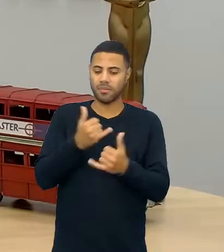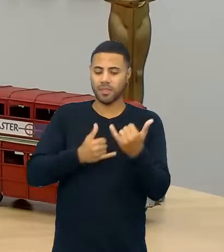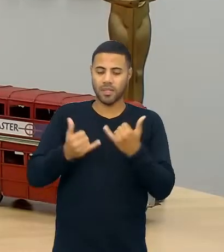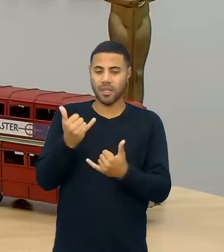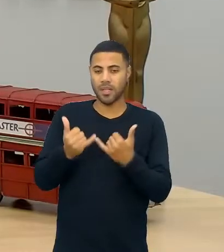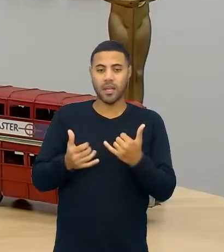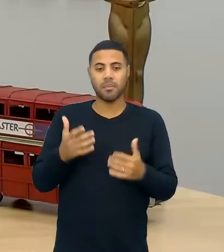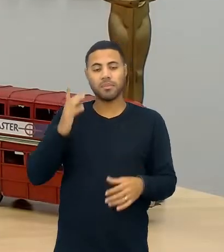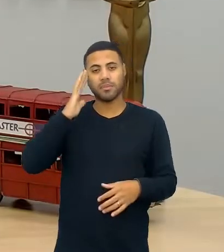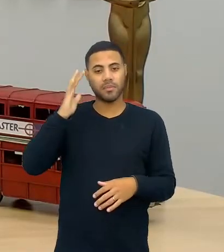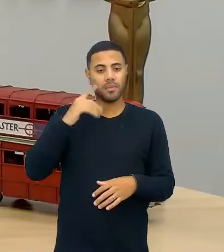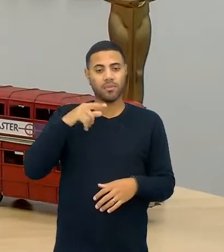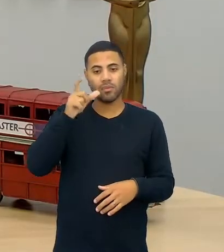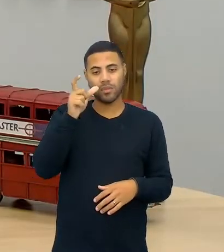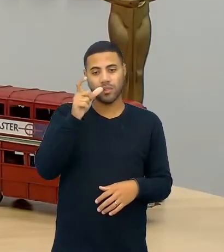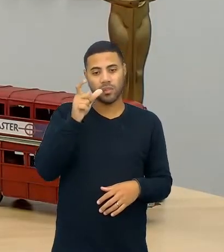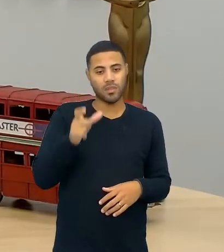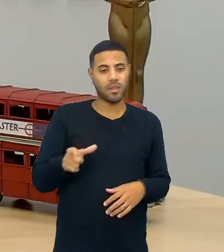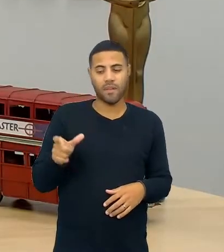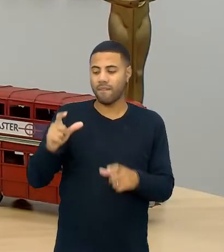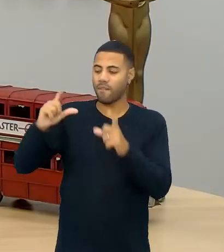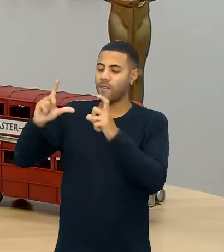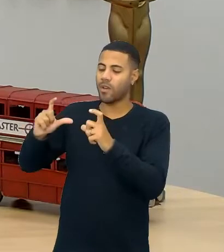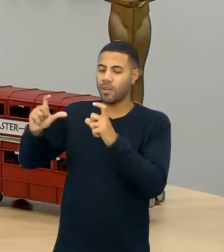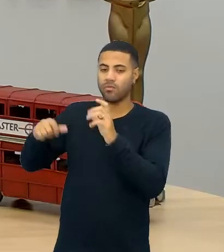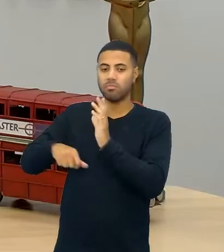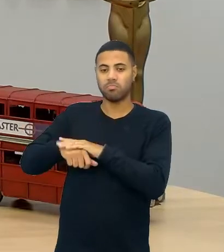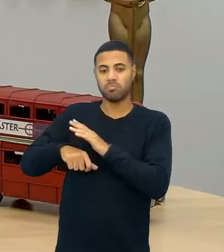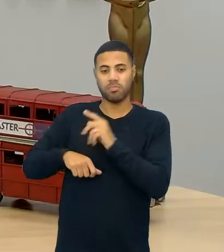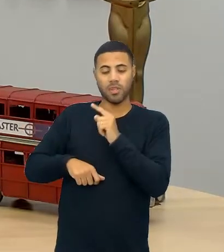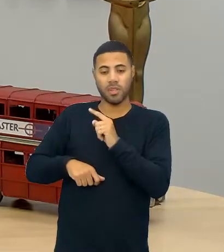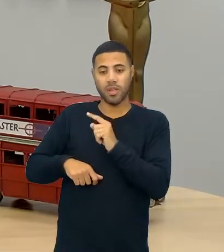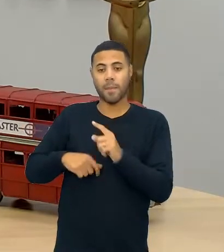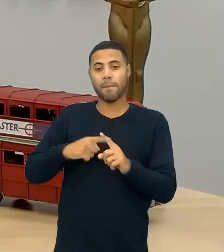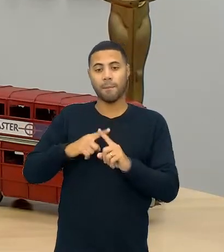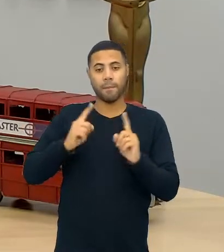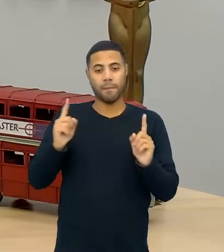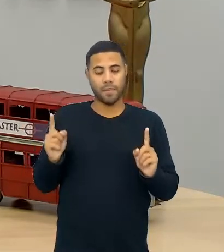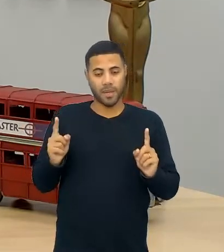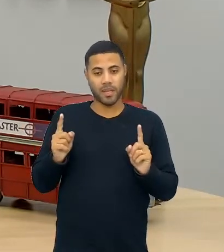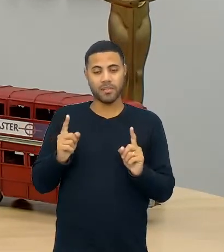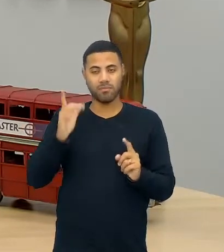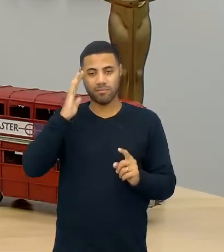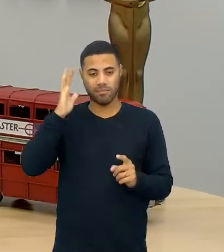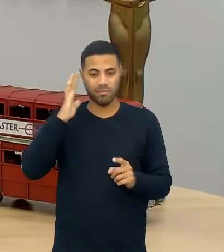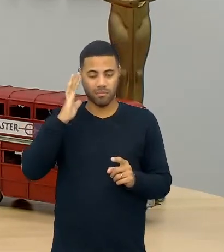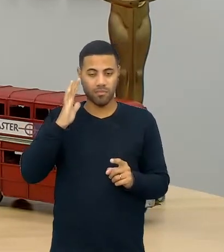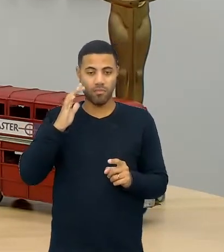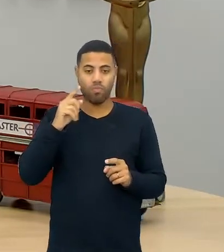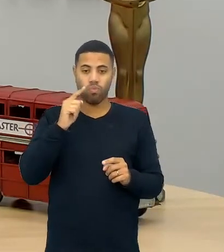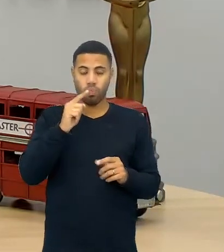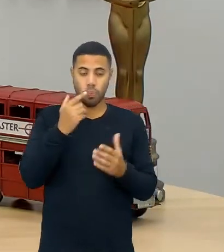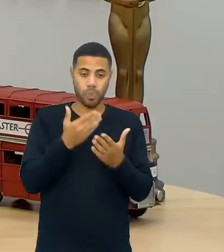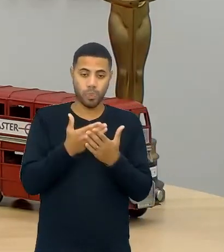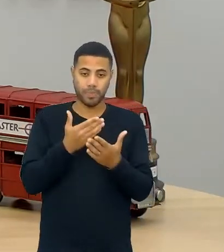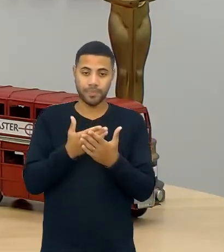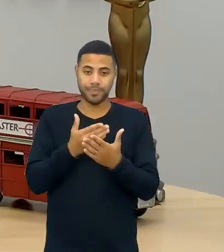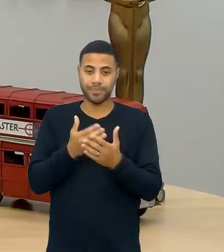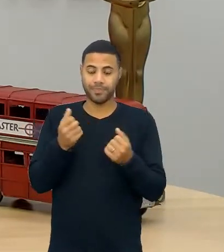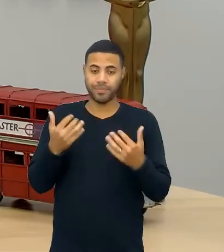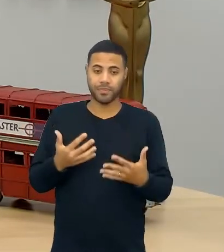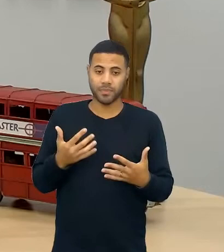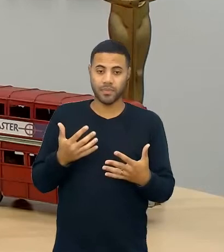você fosse eu vou falar, se você fosse um fotógrafo. Mas tudo isso, Ilana, pensando que lá na escola eles vão falar sobre a